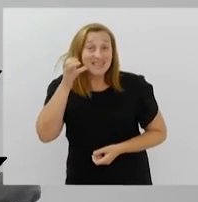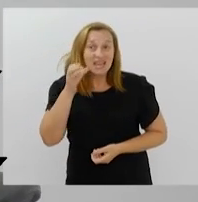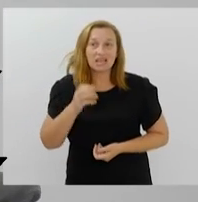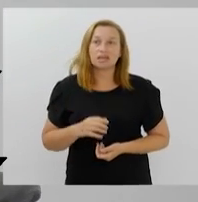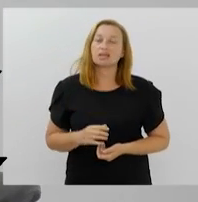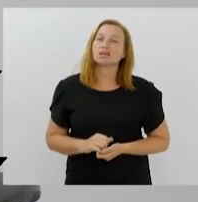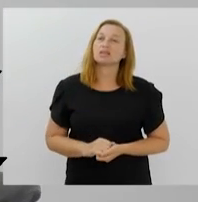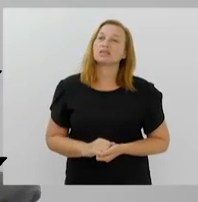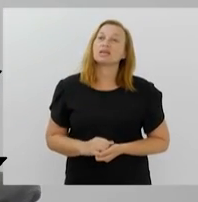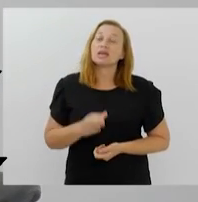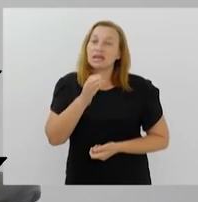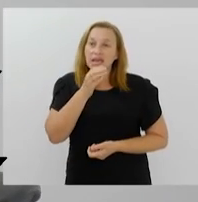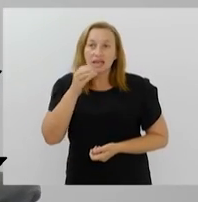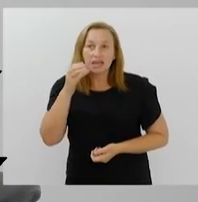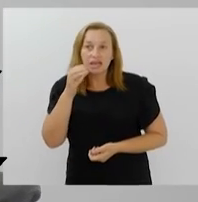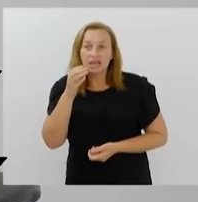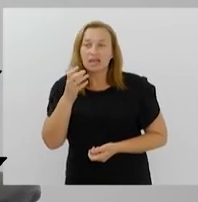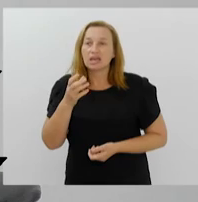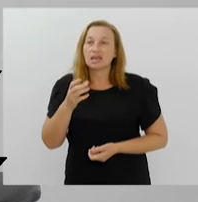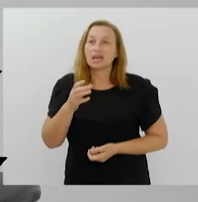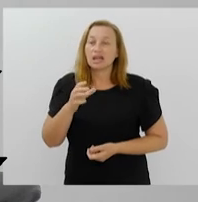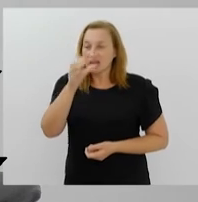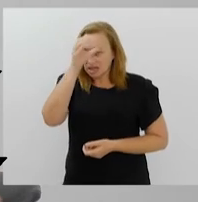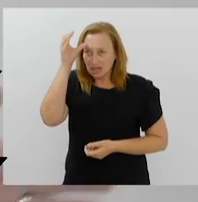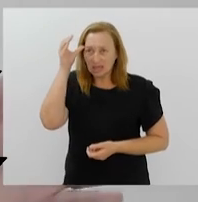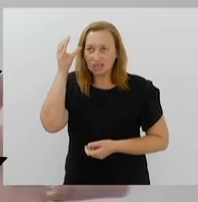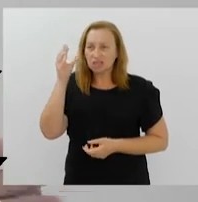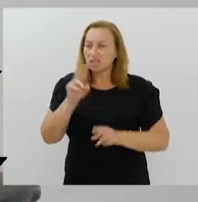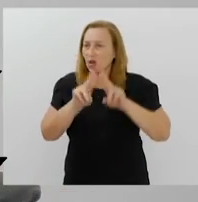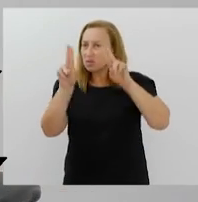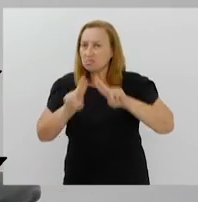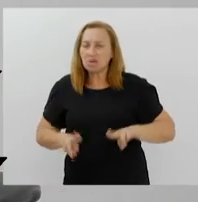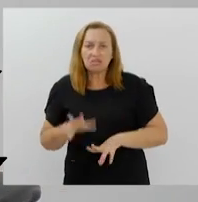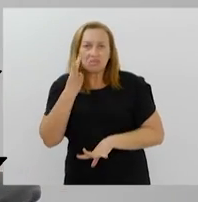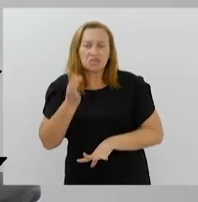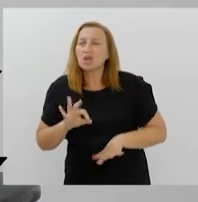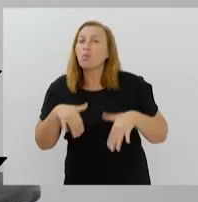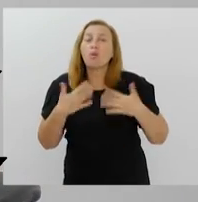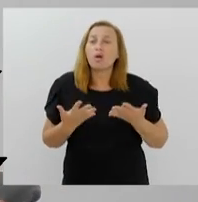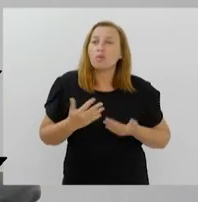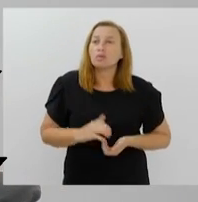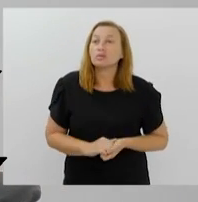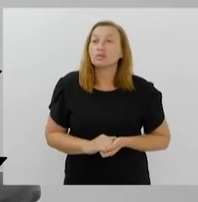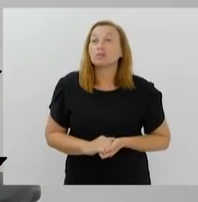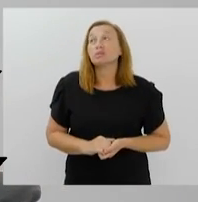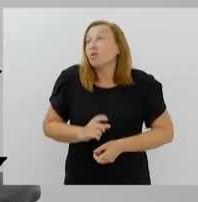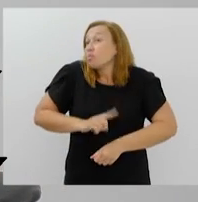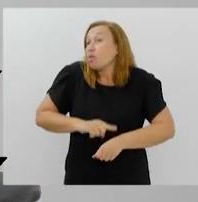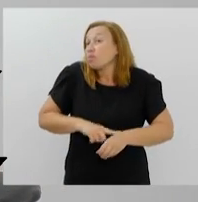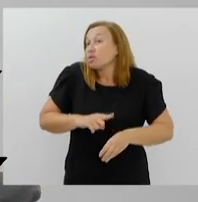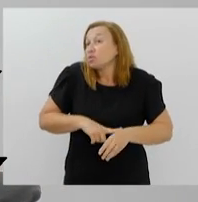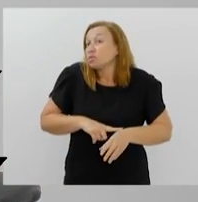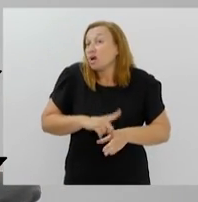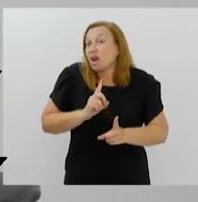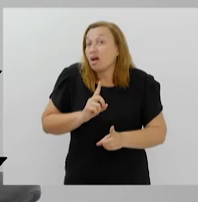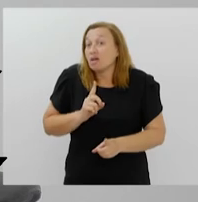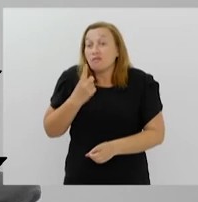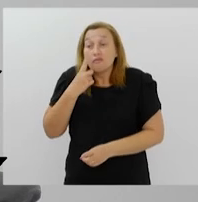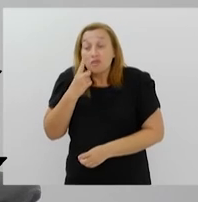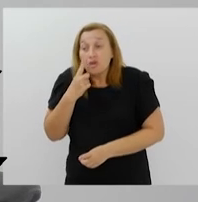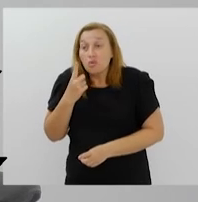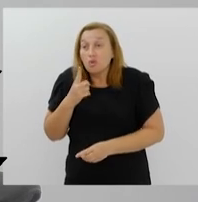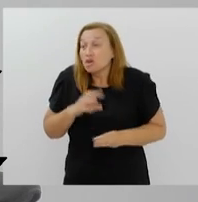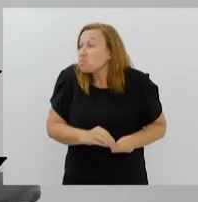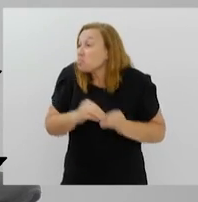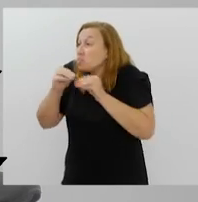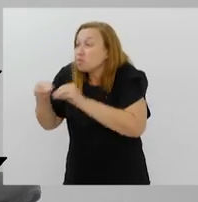que era cliente da Unimed Seja lá qual for eu não sei qual era mas num determinado momento ela descobriu que passou a